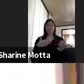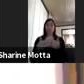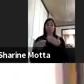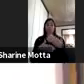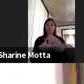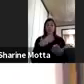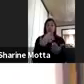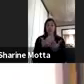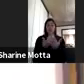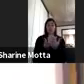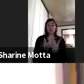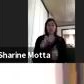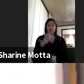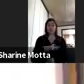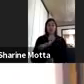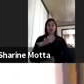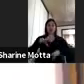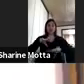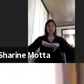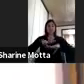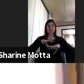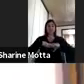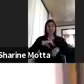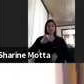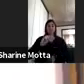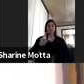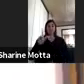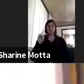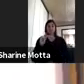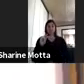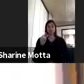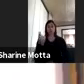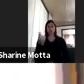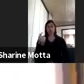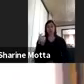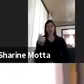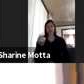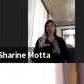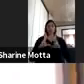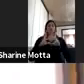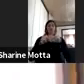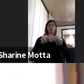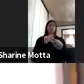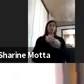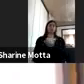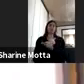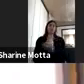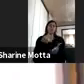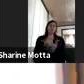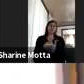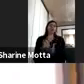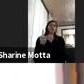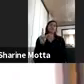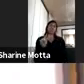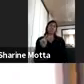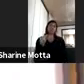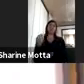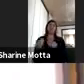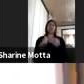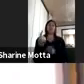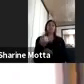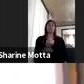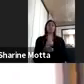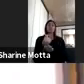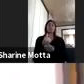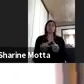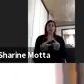sabe que se você diminuir a renda geral da massa trabalhadora, ela vai consumir menos. E se ela consumir menos, as empresas vão